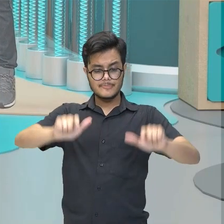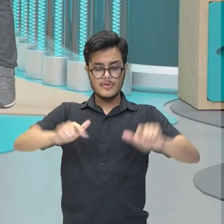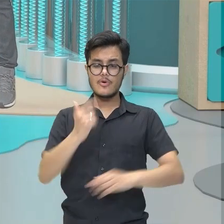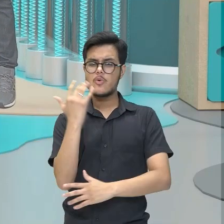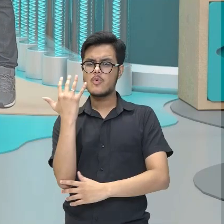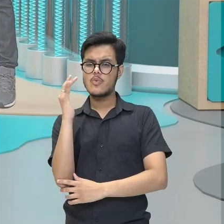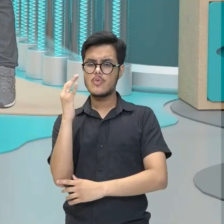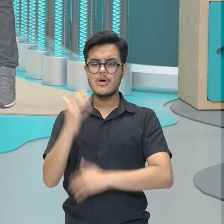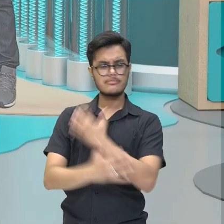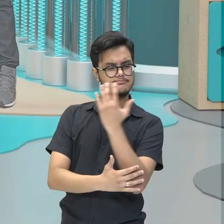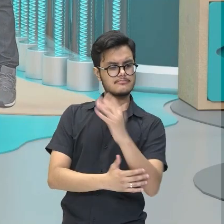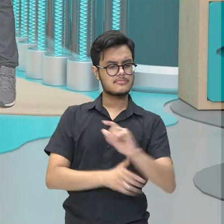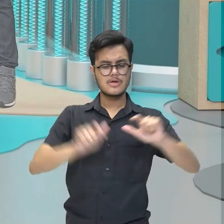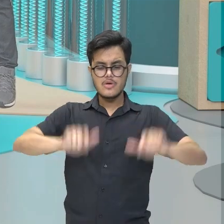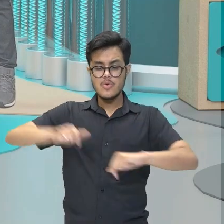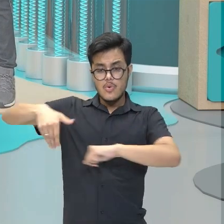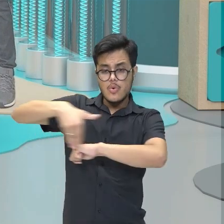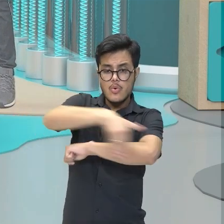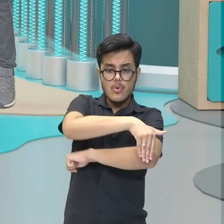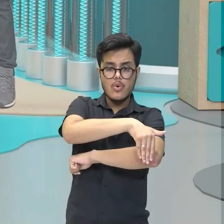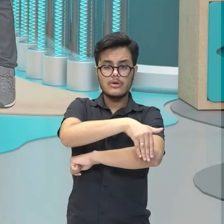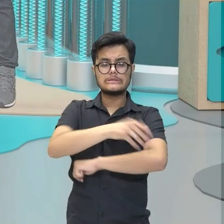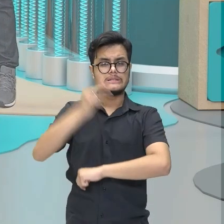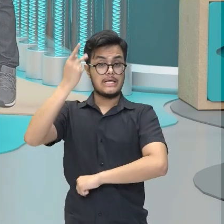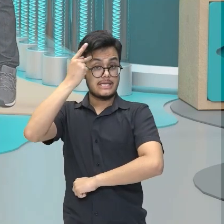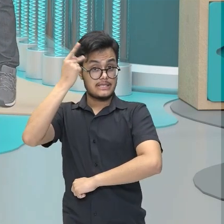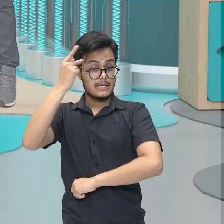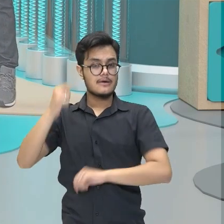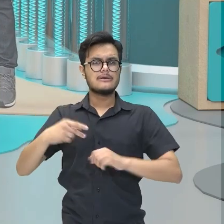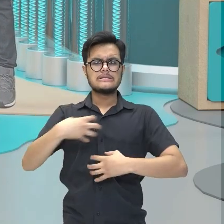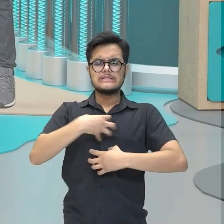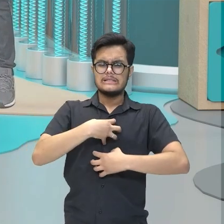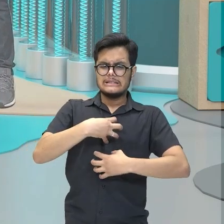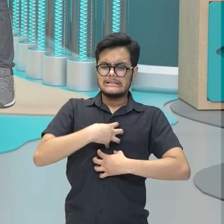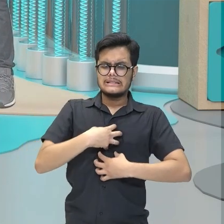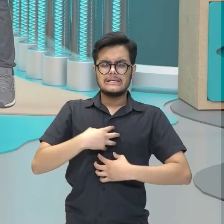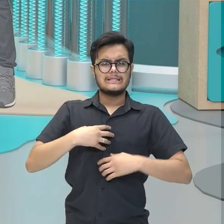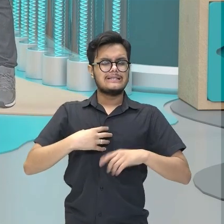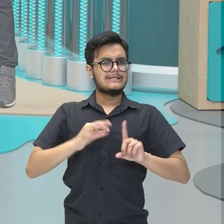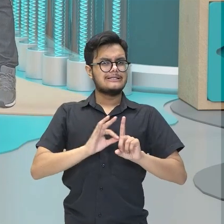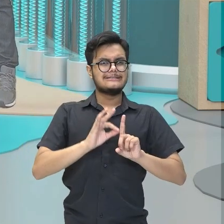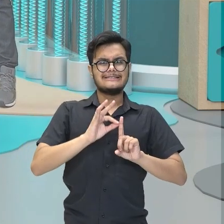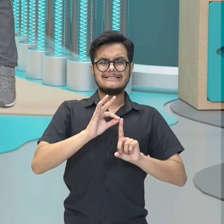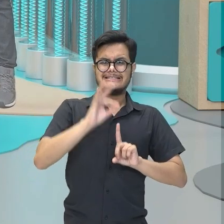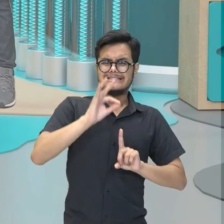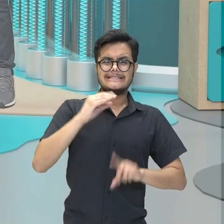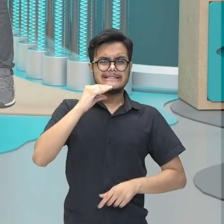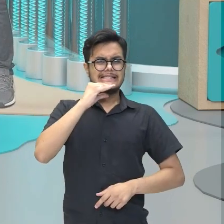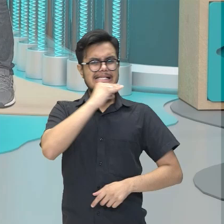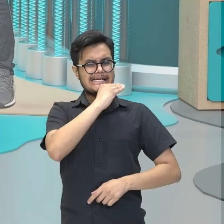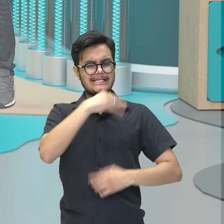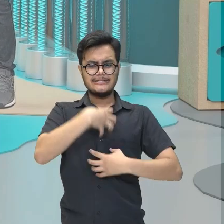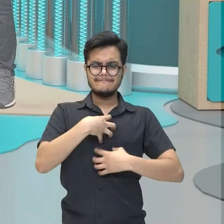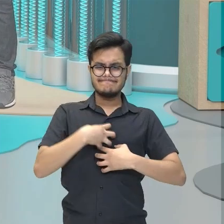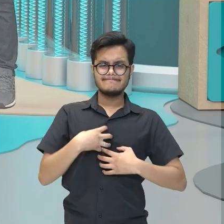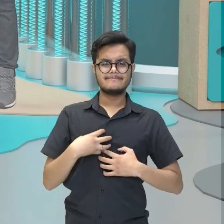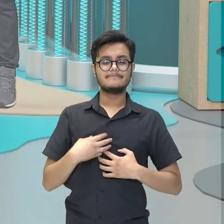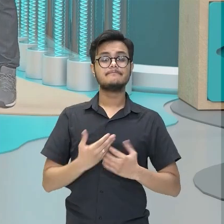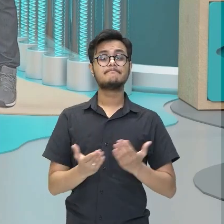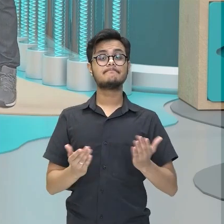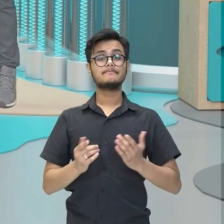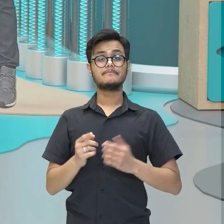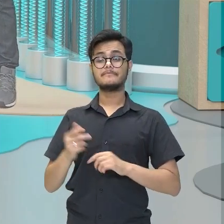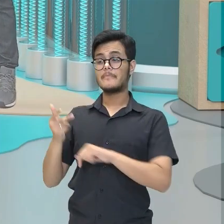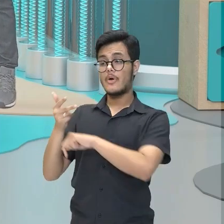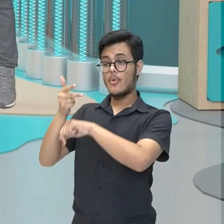Jardim Padroeira, em Osasco, piora a sensação térmica nos dias quentes. E aí temos a pessoa que